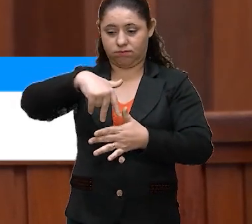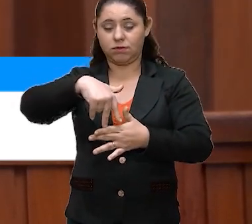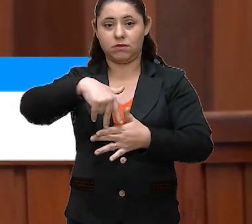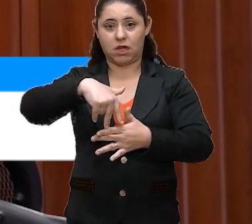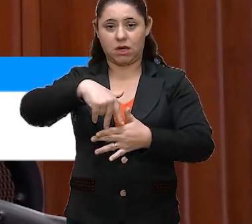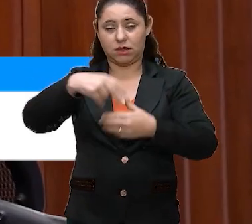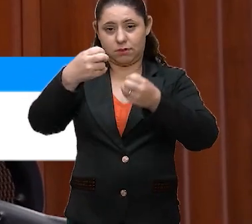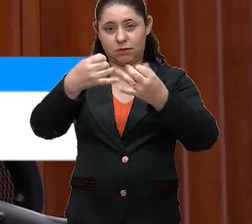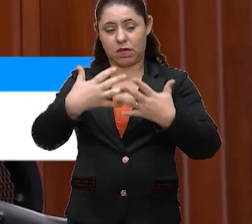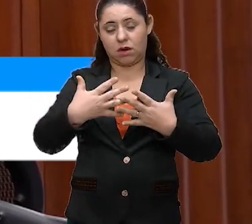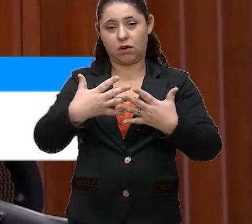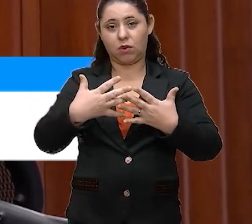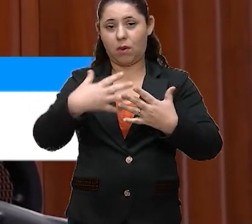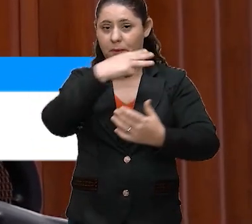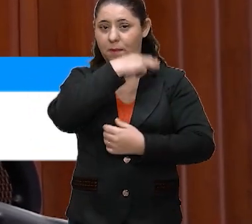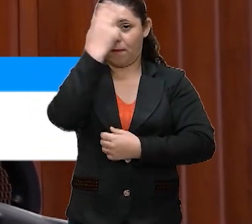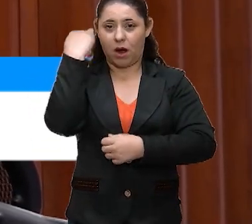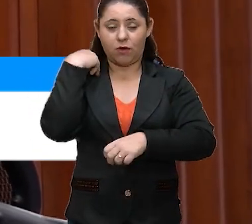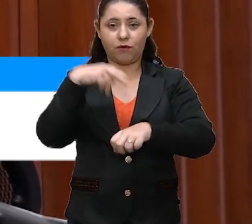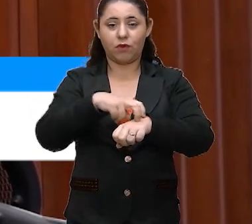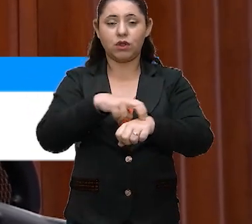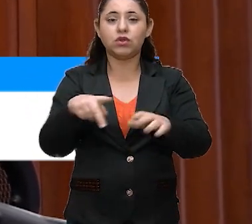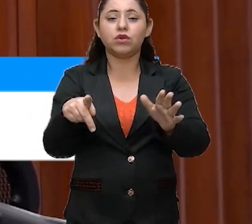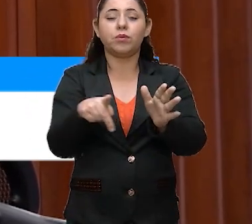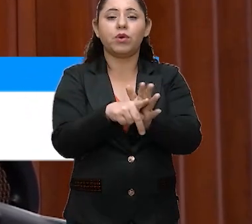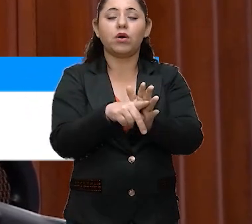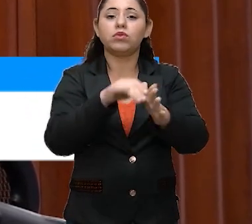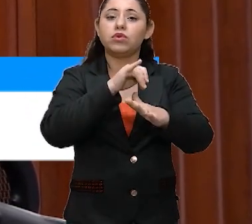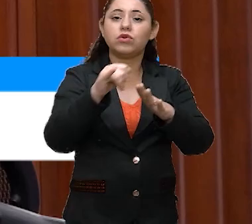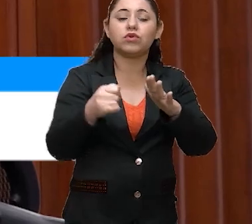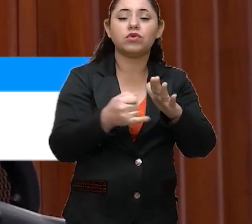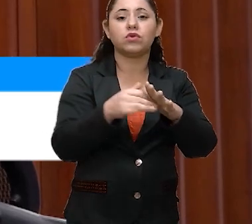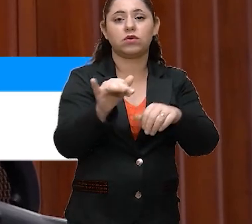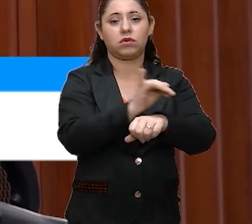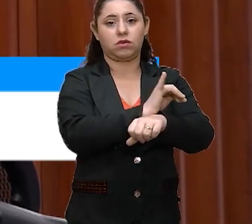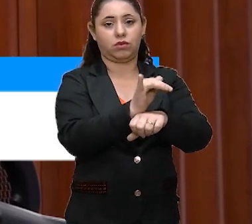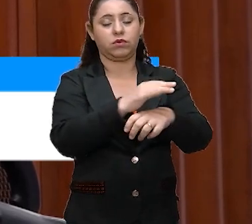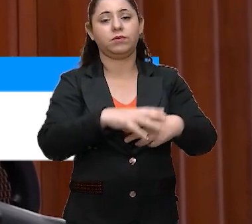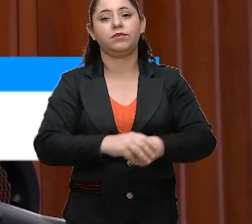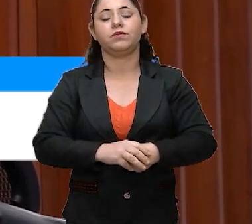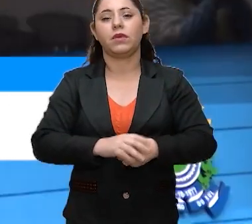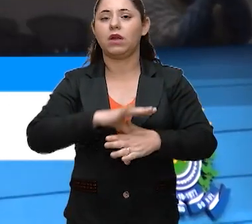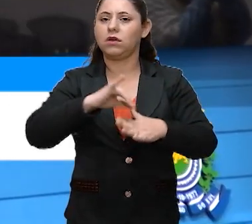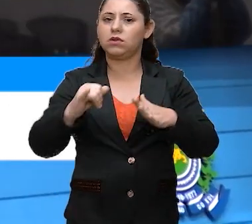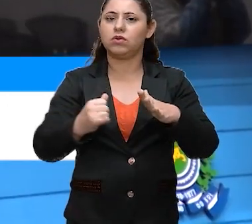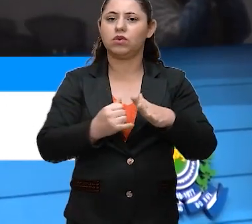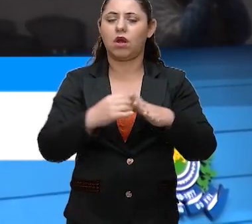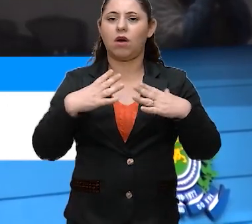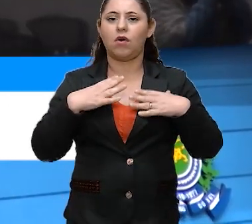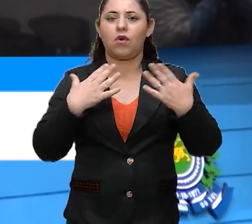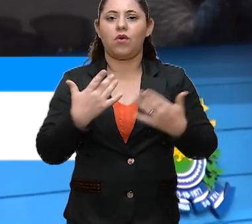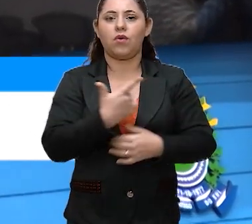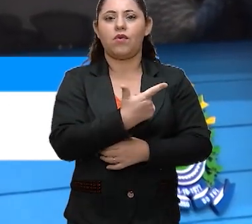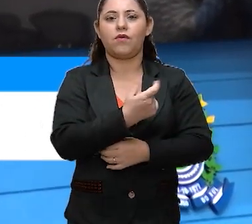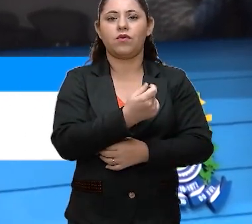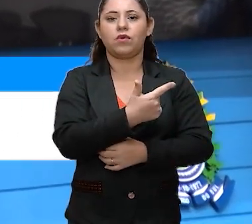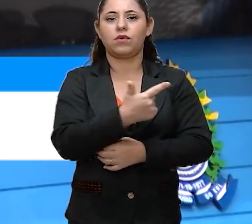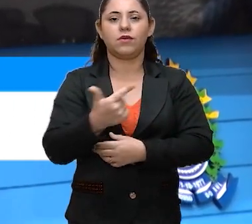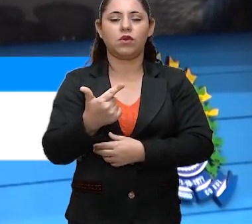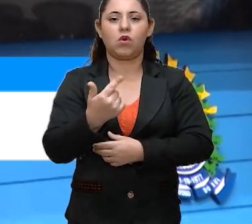Casa de Leis para falar sobre o Maio Verde, mês dedicado à entidade e suas ações. A entidade